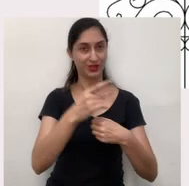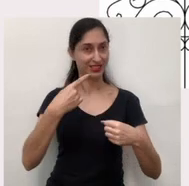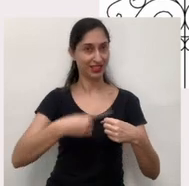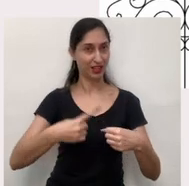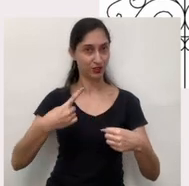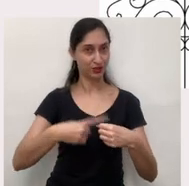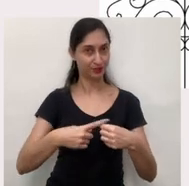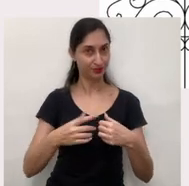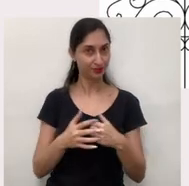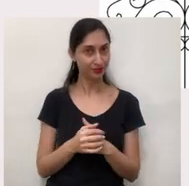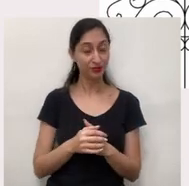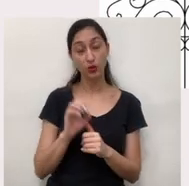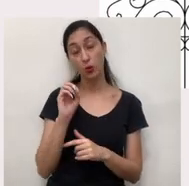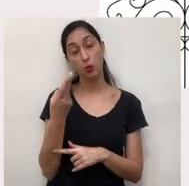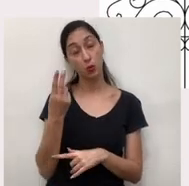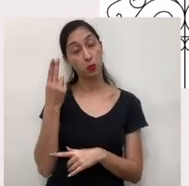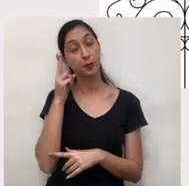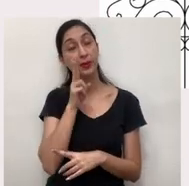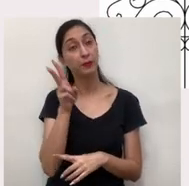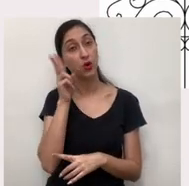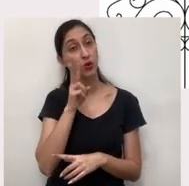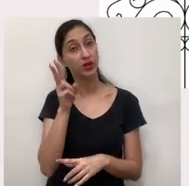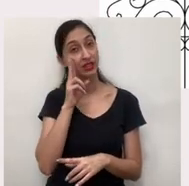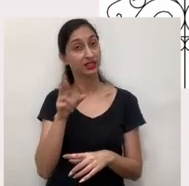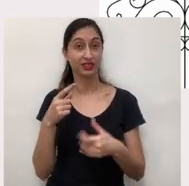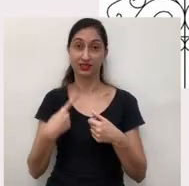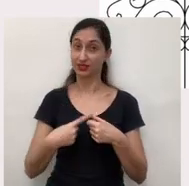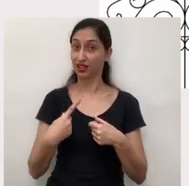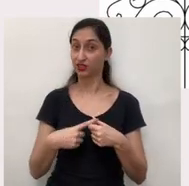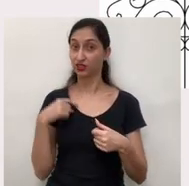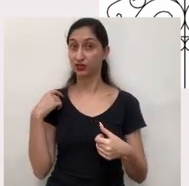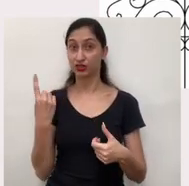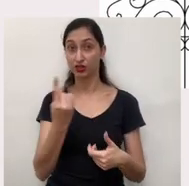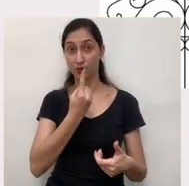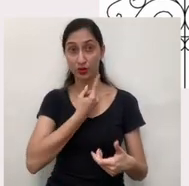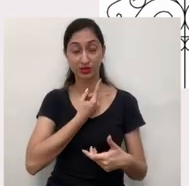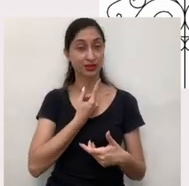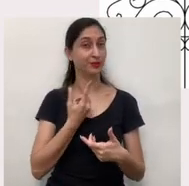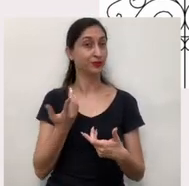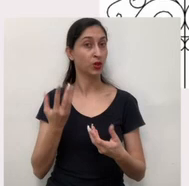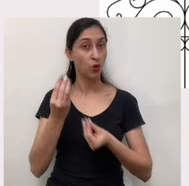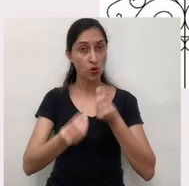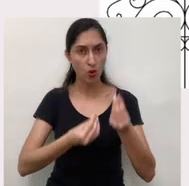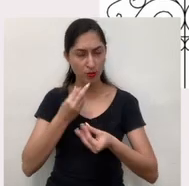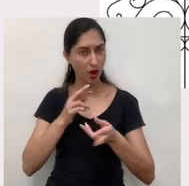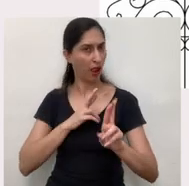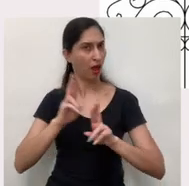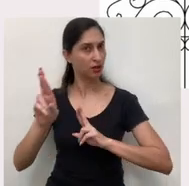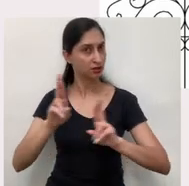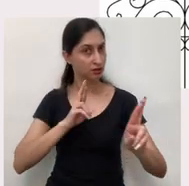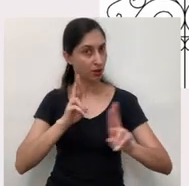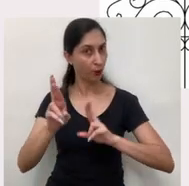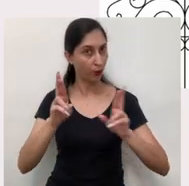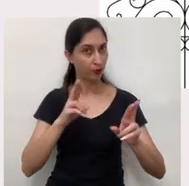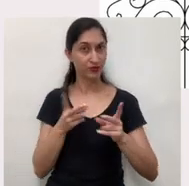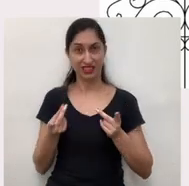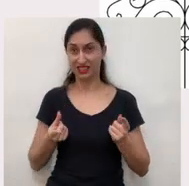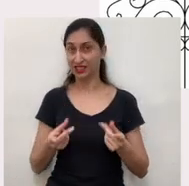ou a memória da cidade, né? Como que a gente lida, né, com essa